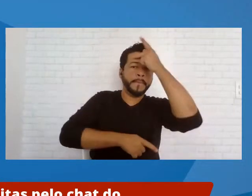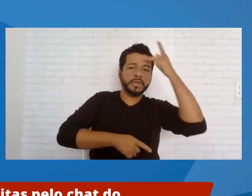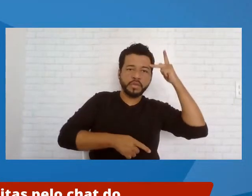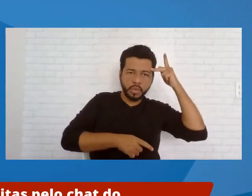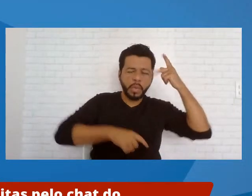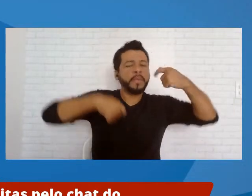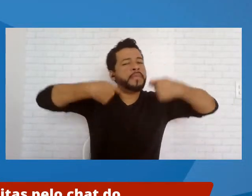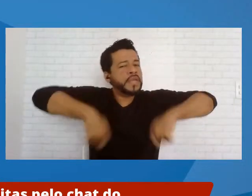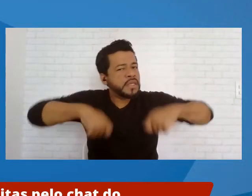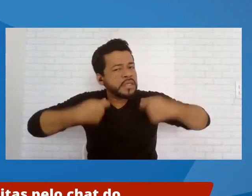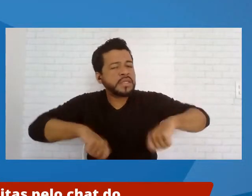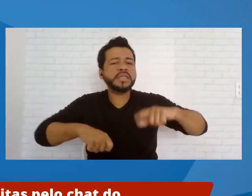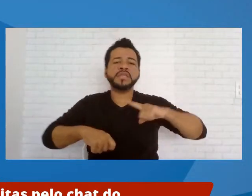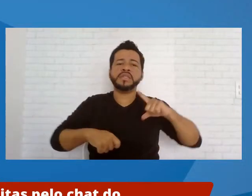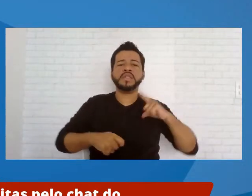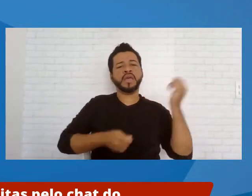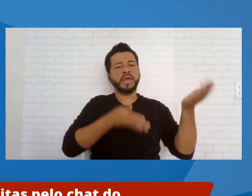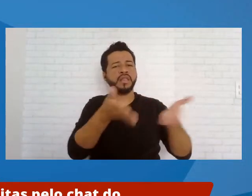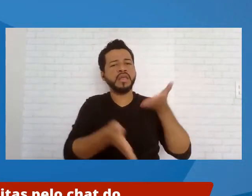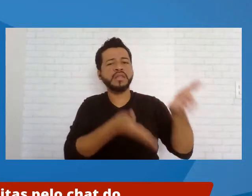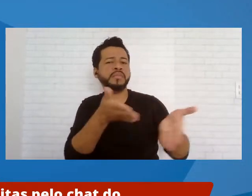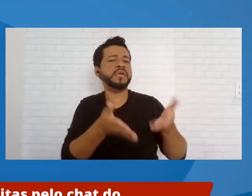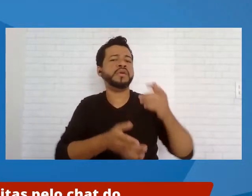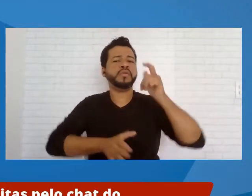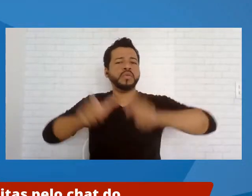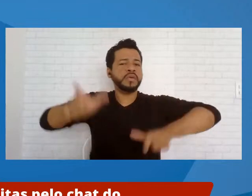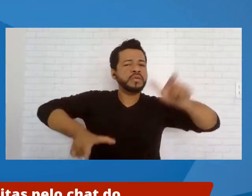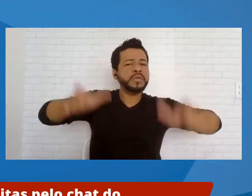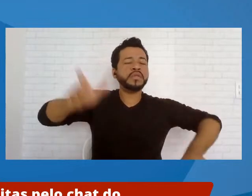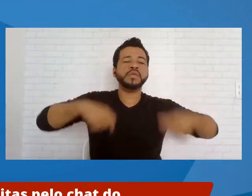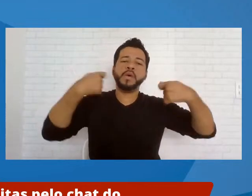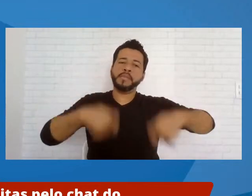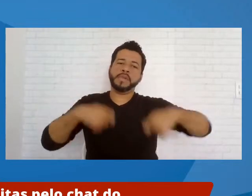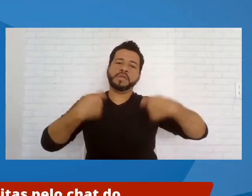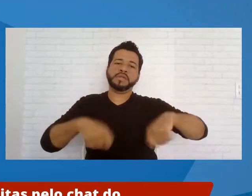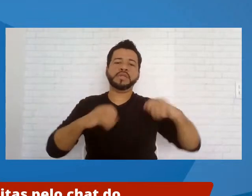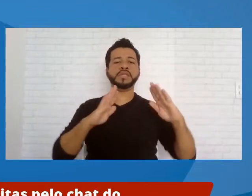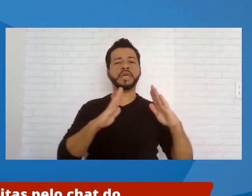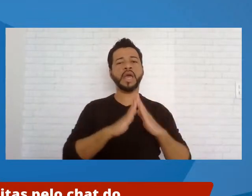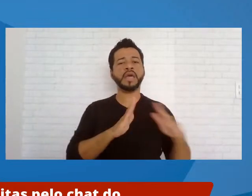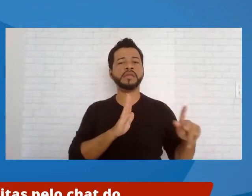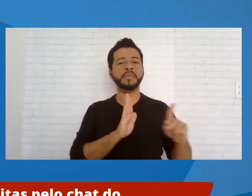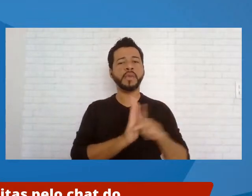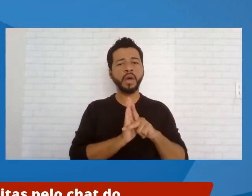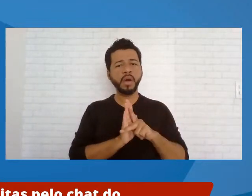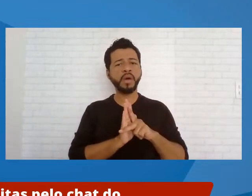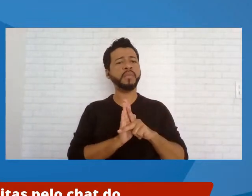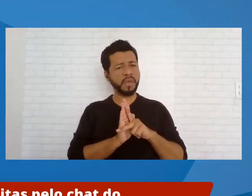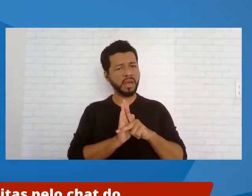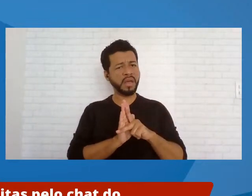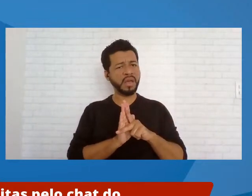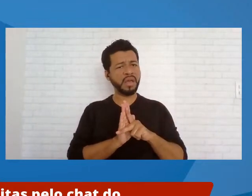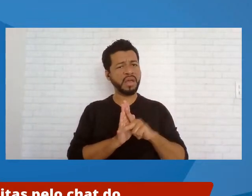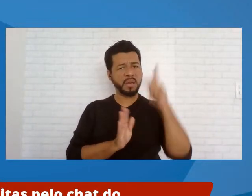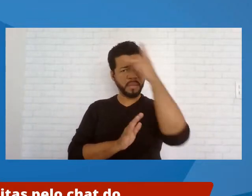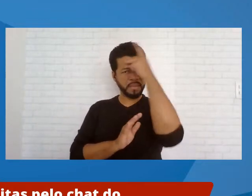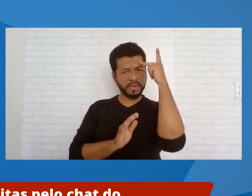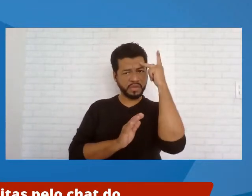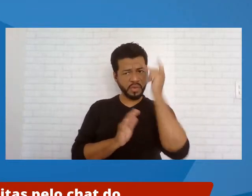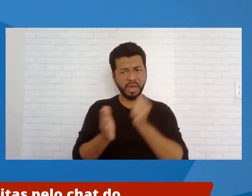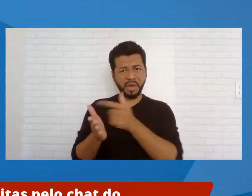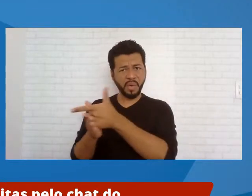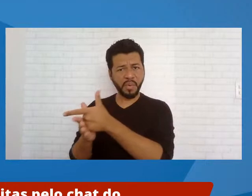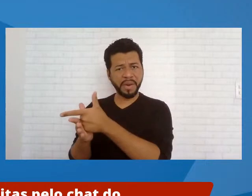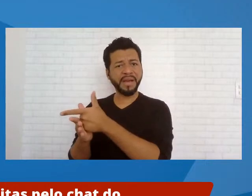condições de atendimento do que ele precisa. Ter casa própria não é através do mercado, é através de programas como Minha Casa